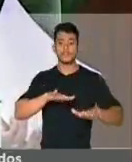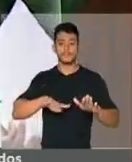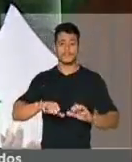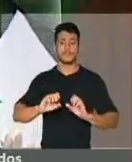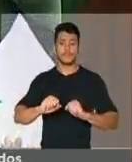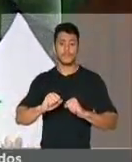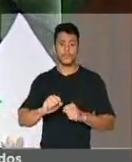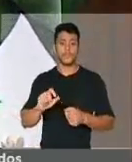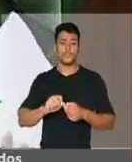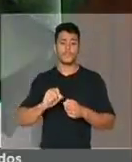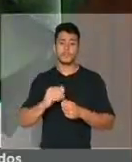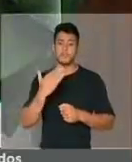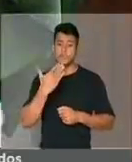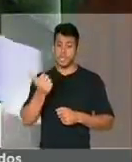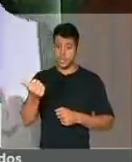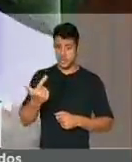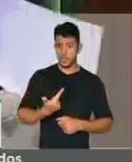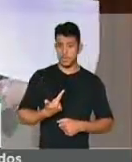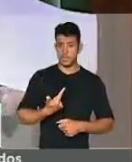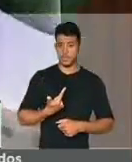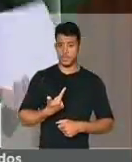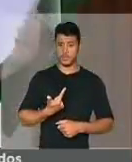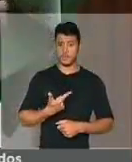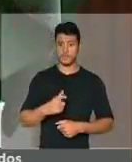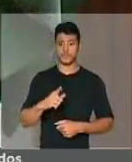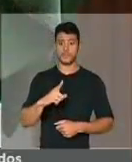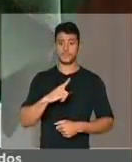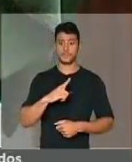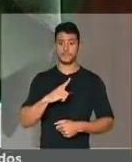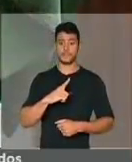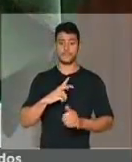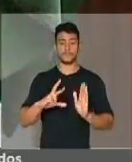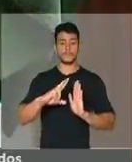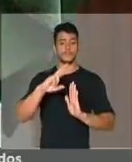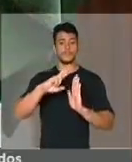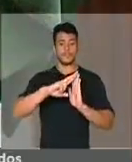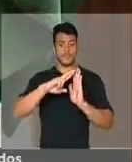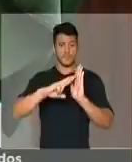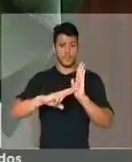talvez fizesse muito melhor do que eu fiz. Fizesse um relatório